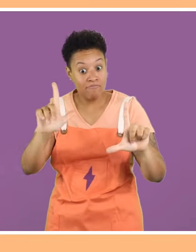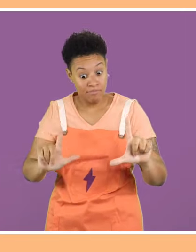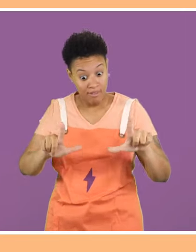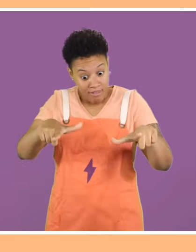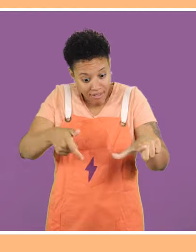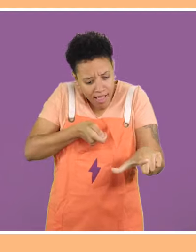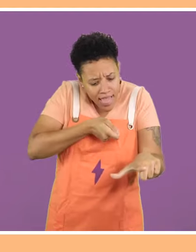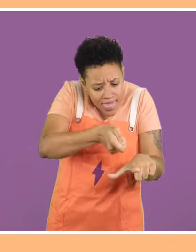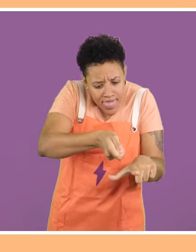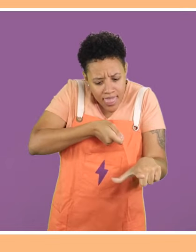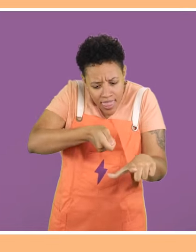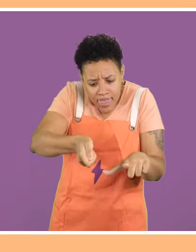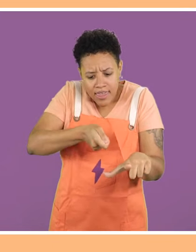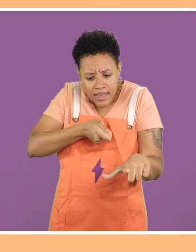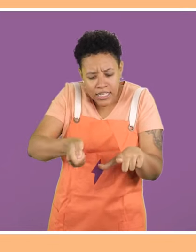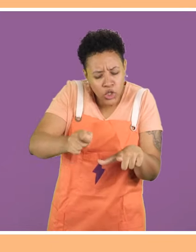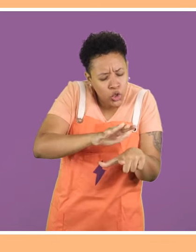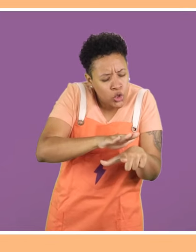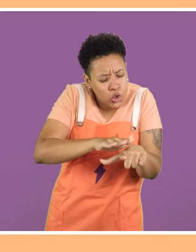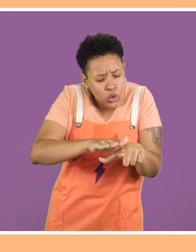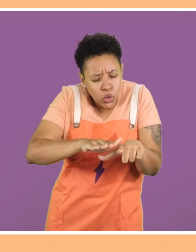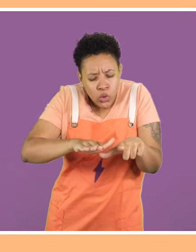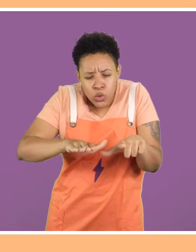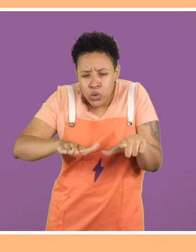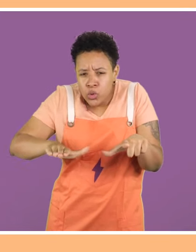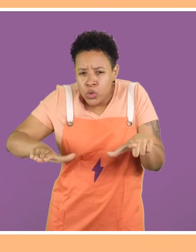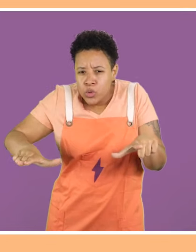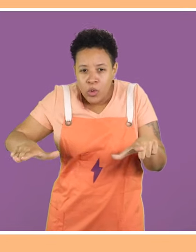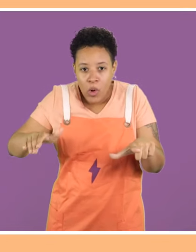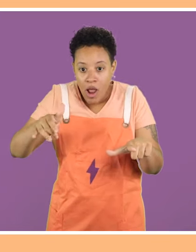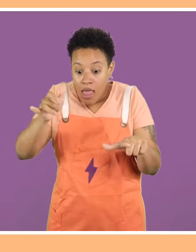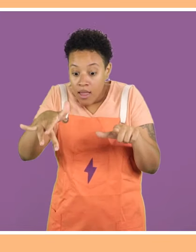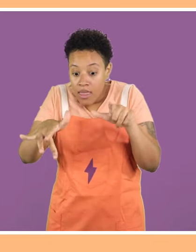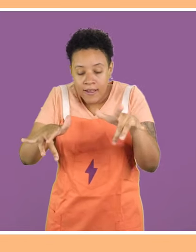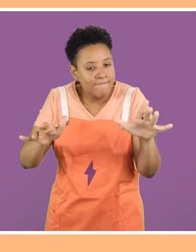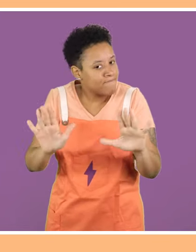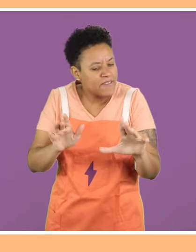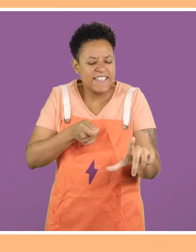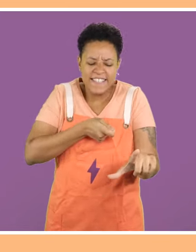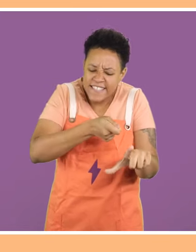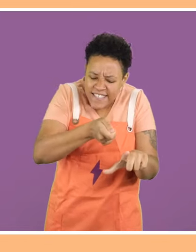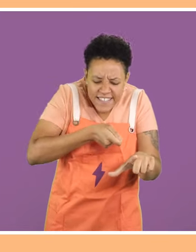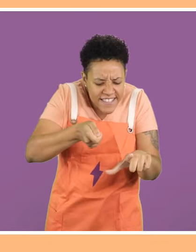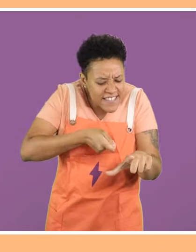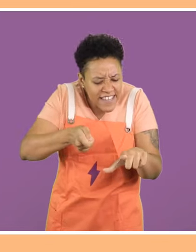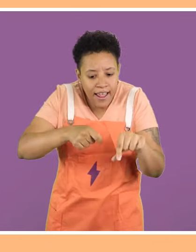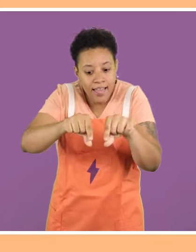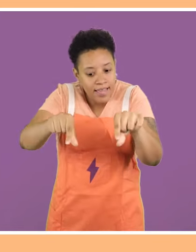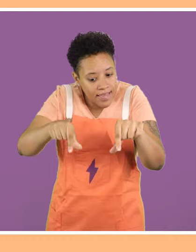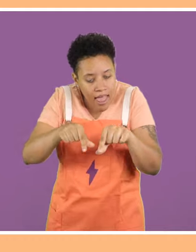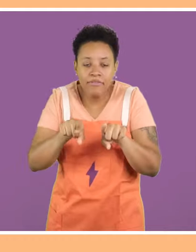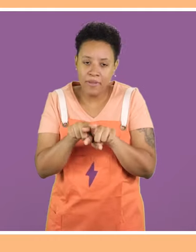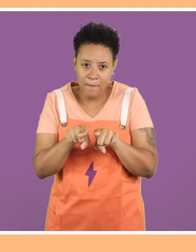passe a cola por todo o papel. É importante passar bem nas pontas para o tecido não soltar.